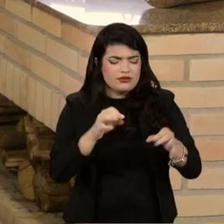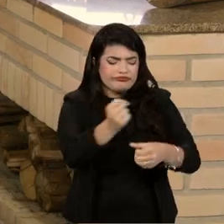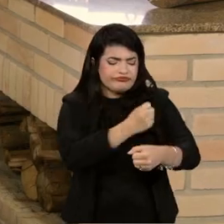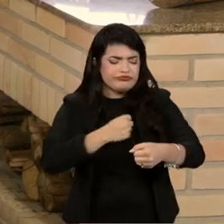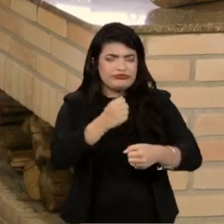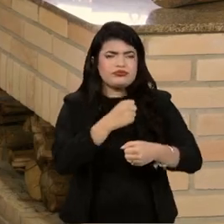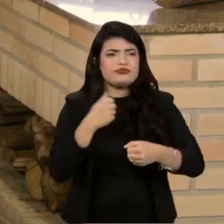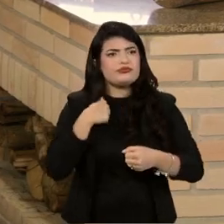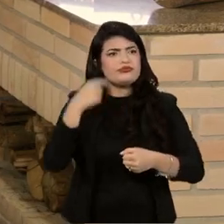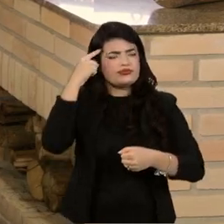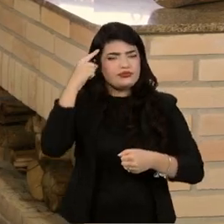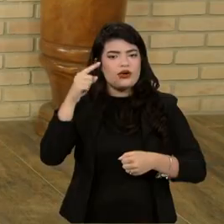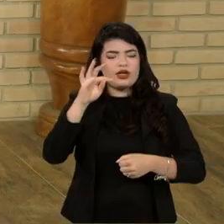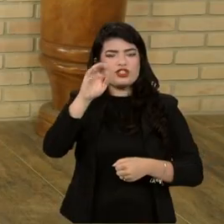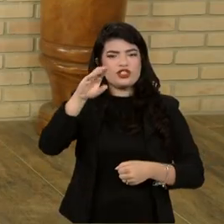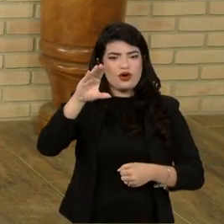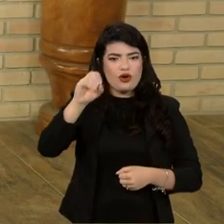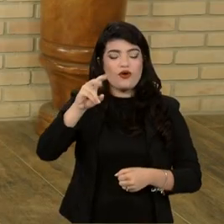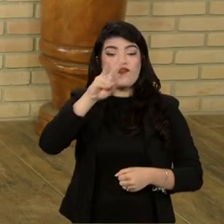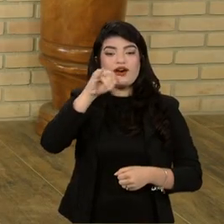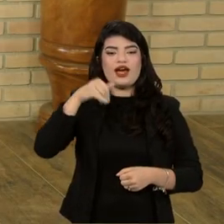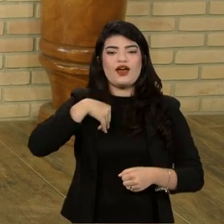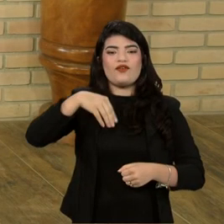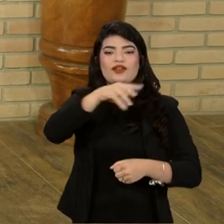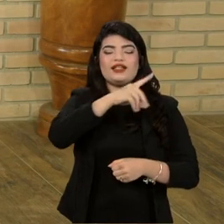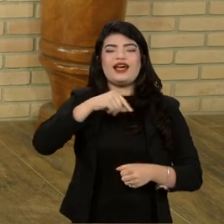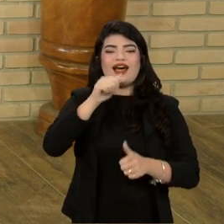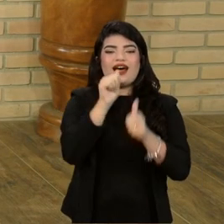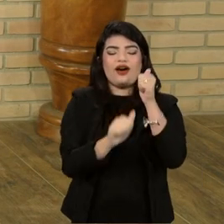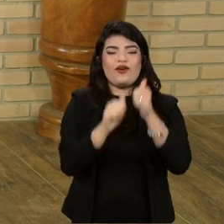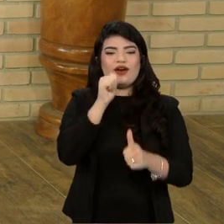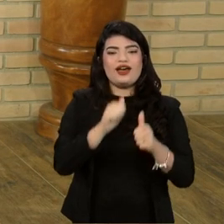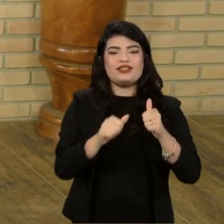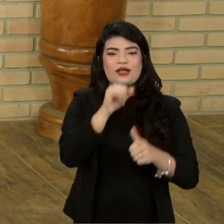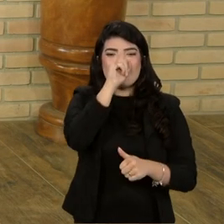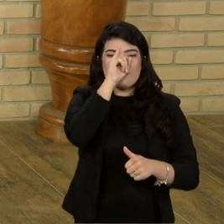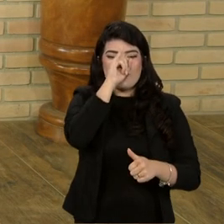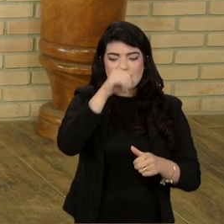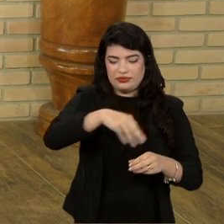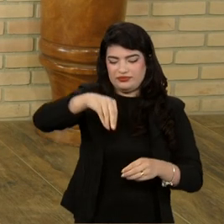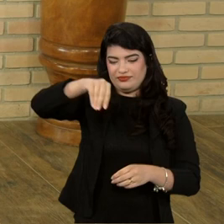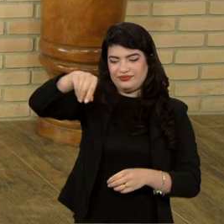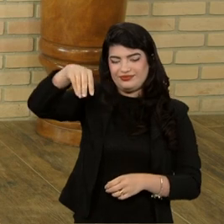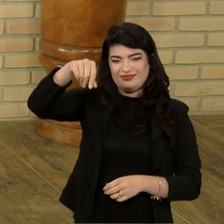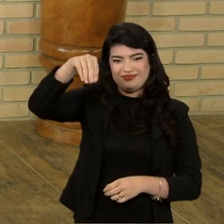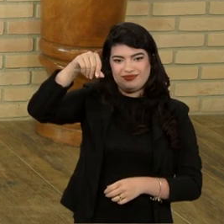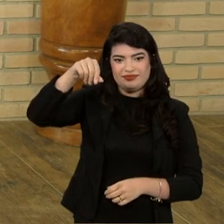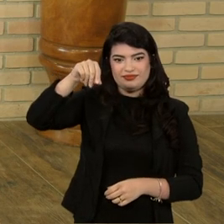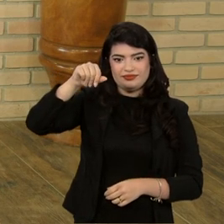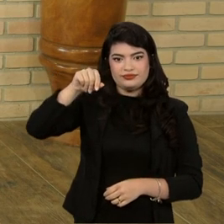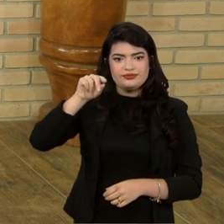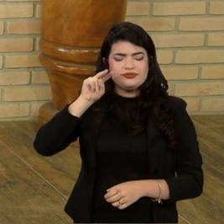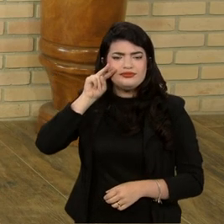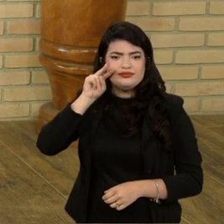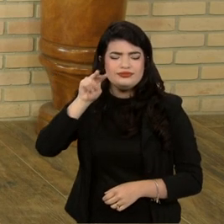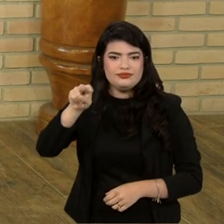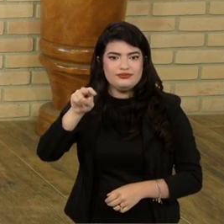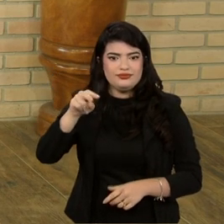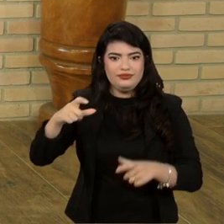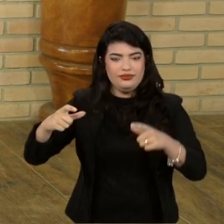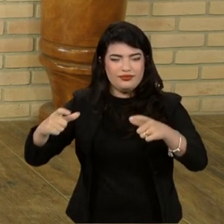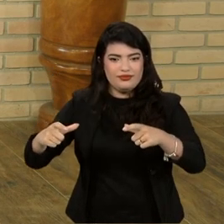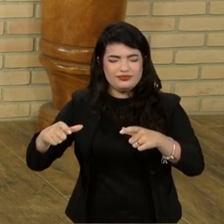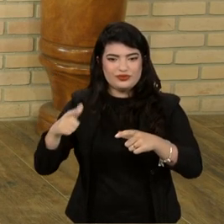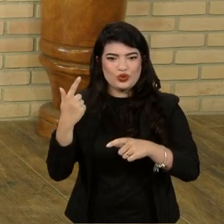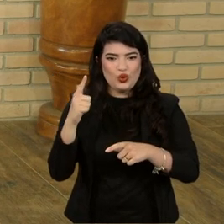falei, Tinoco, olha agora, vou jogar esse bacon aqui no arroz. Assim. Eu peguei os bacons, joguei no arroz, ele olhou aquela panelinha com gordura,